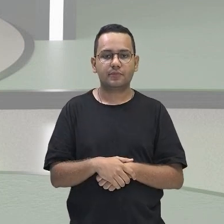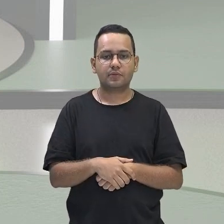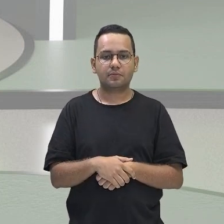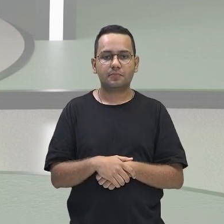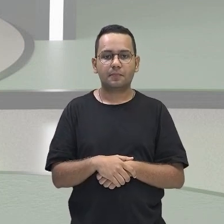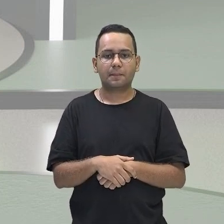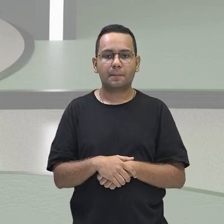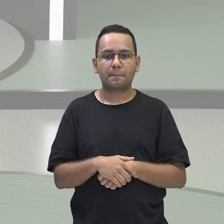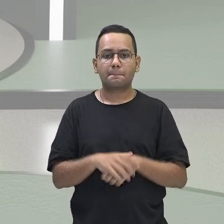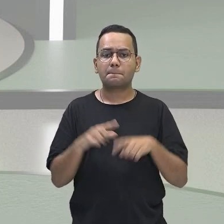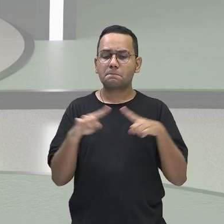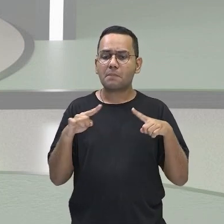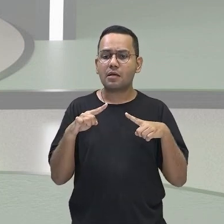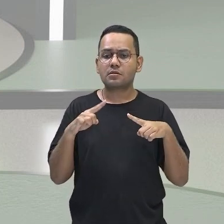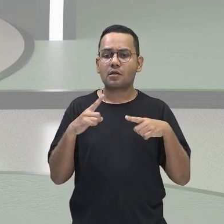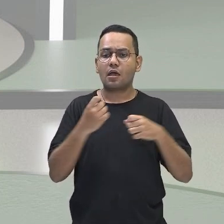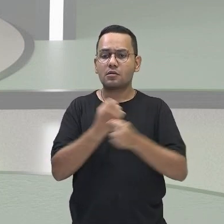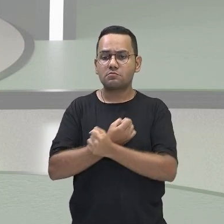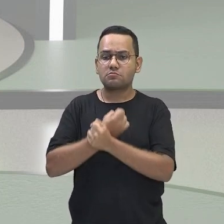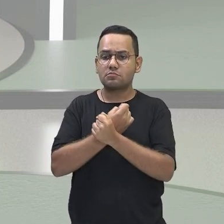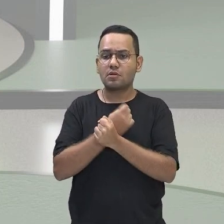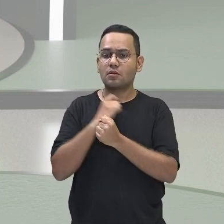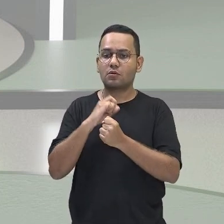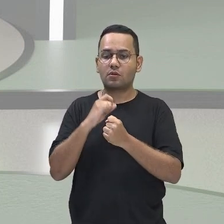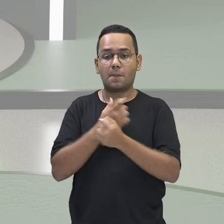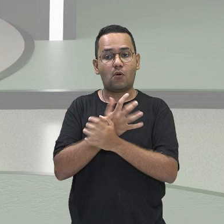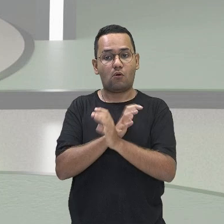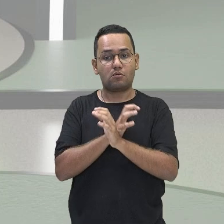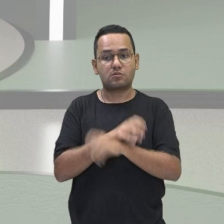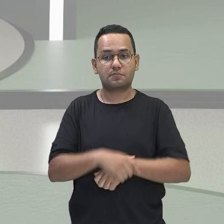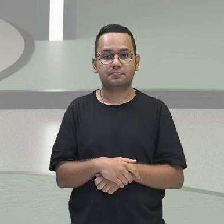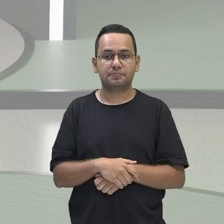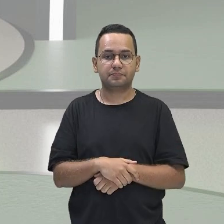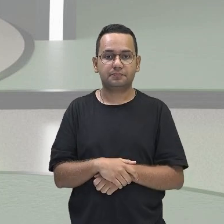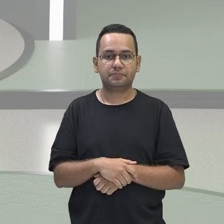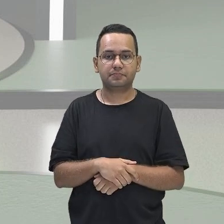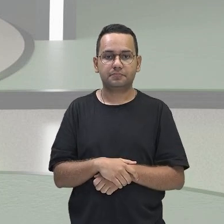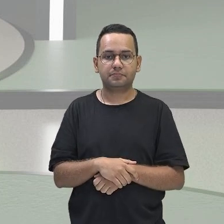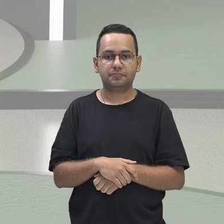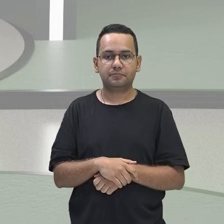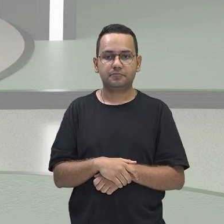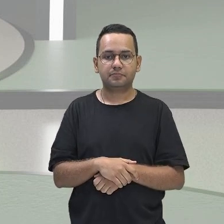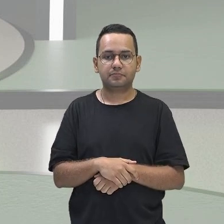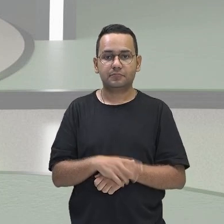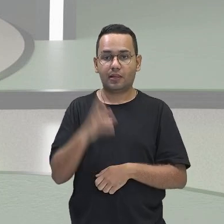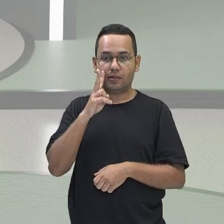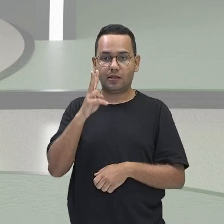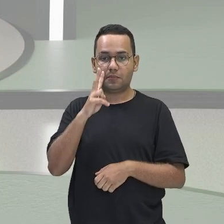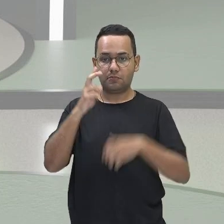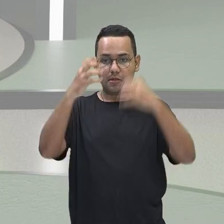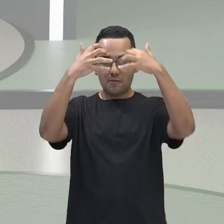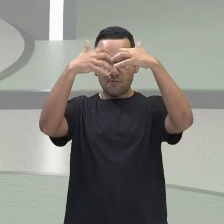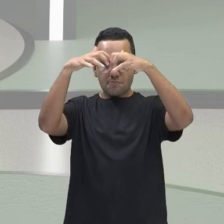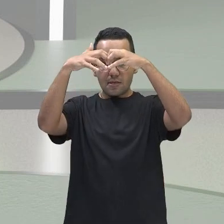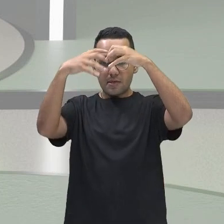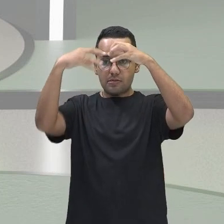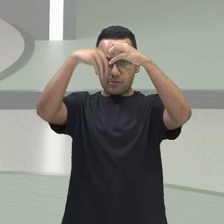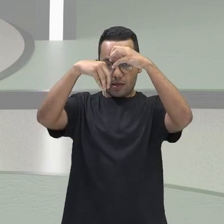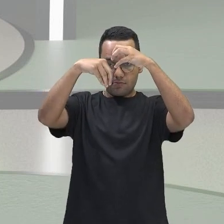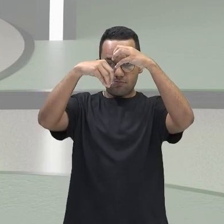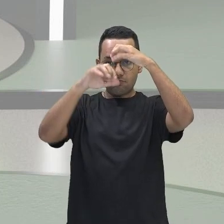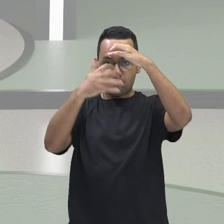partes ósseas. O encéfalo, como eu falei, aqui na nossa caixa craniana, né, que é resguardado pelo